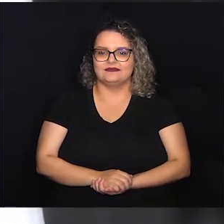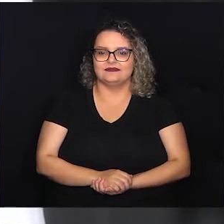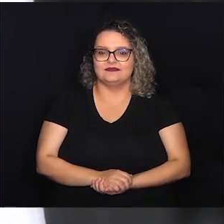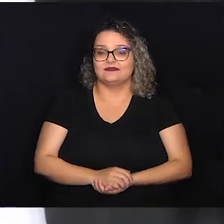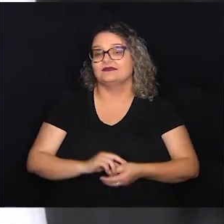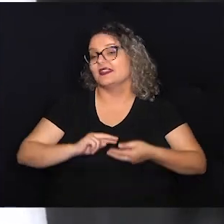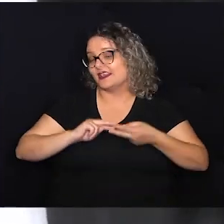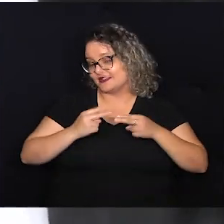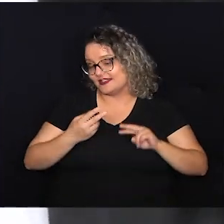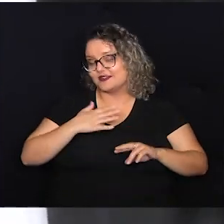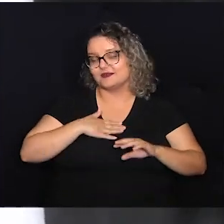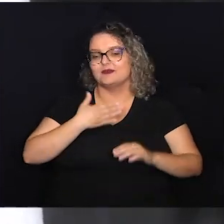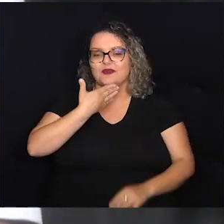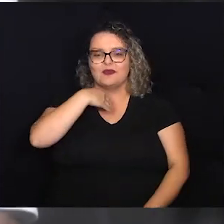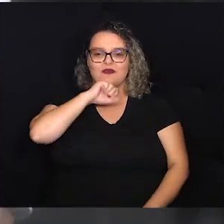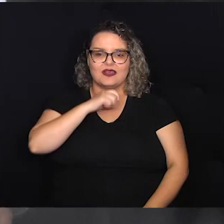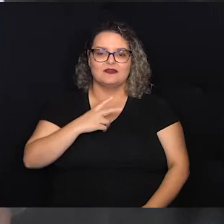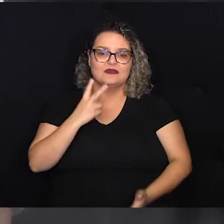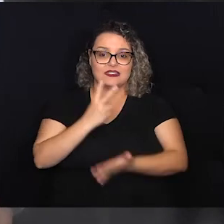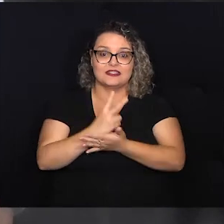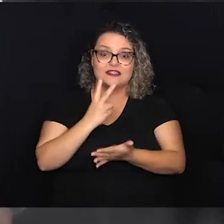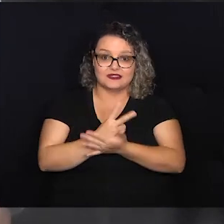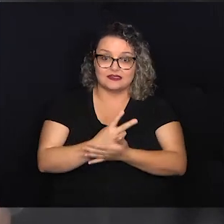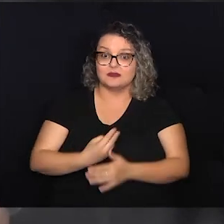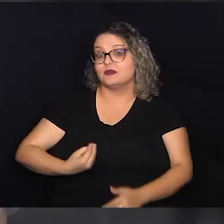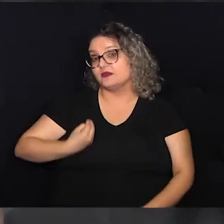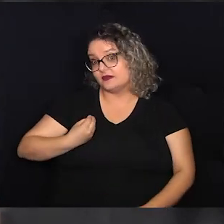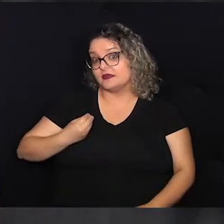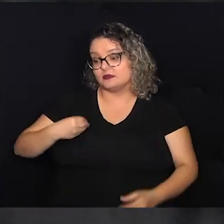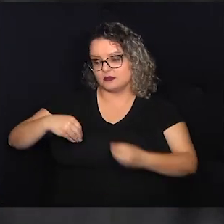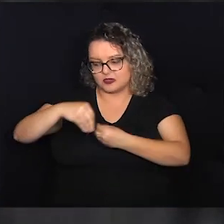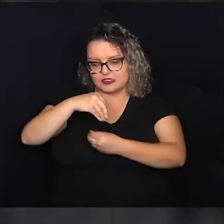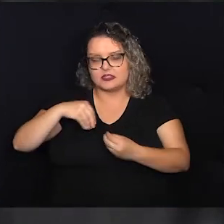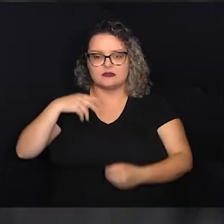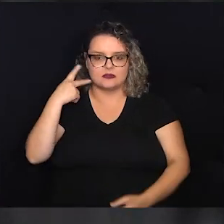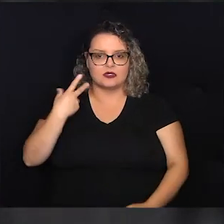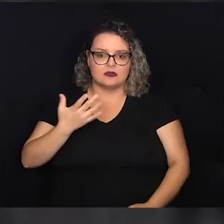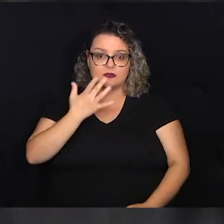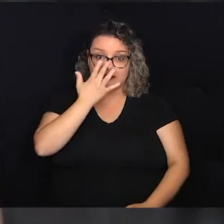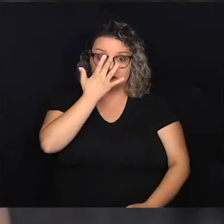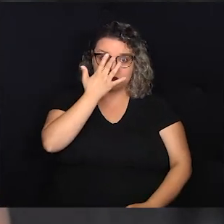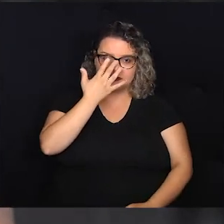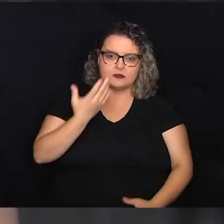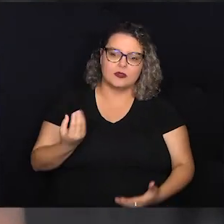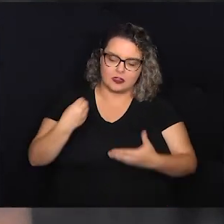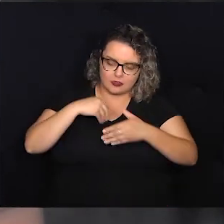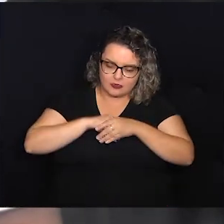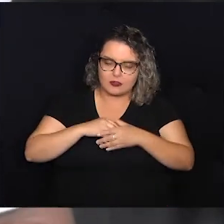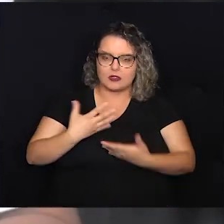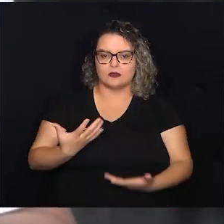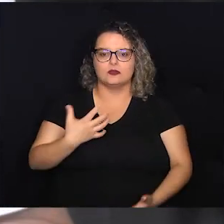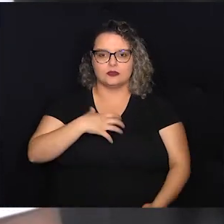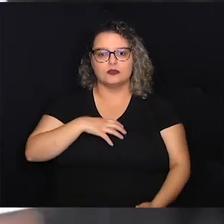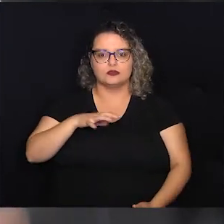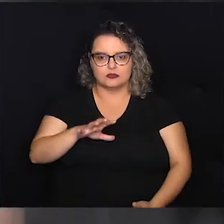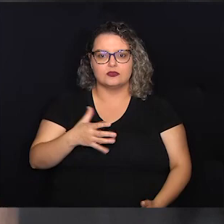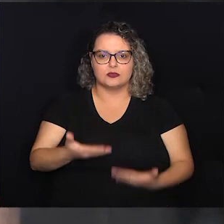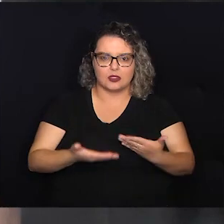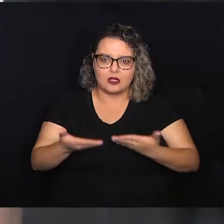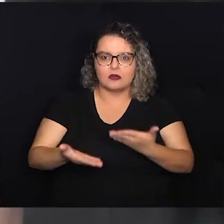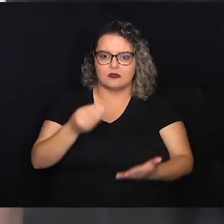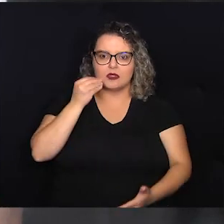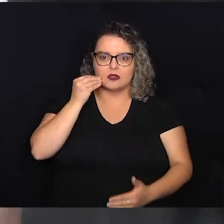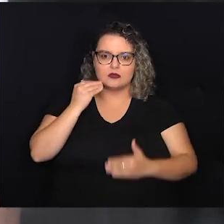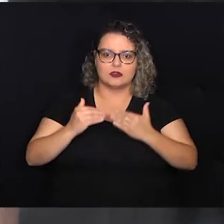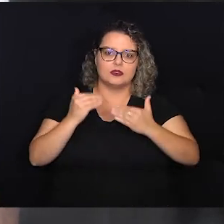venho da genética do meu pai, mas eu sempre vivi às margens da política e eu tenho a minha política, algo subjetivo que é meu, da maneira que eu